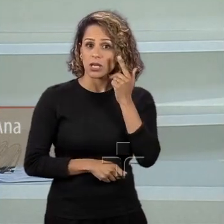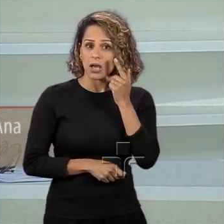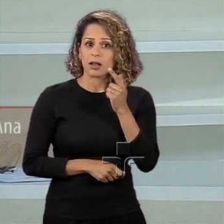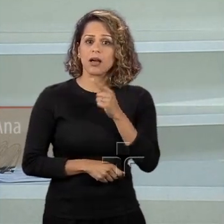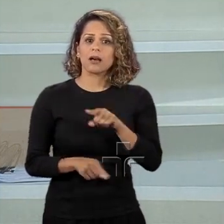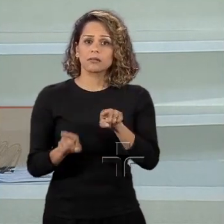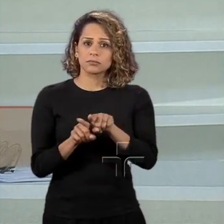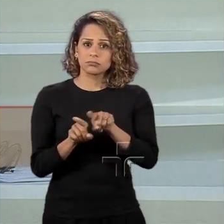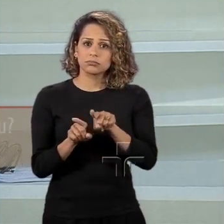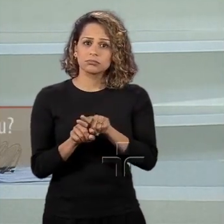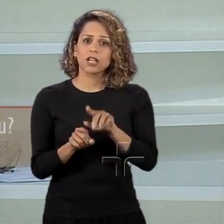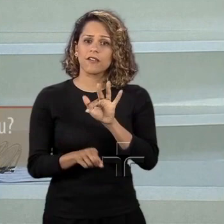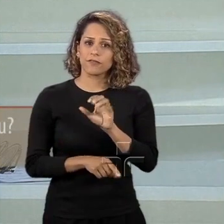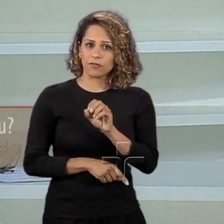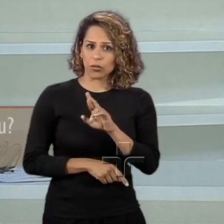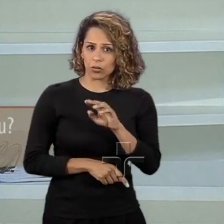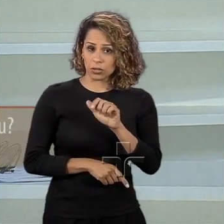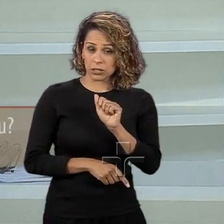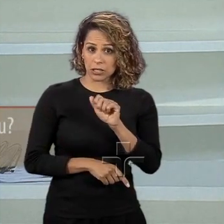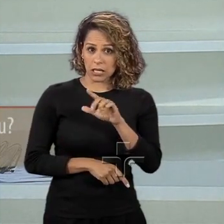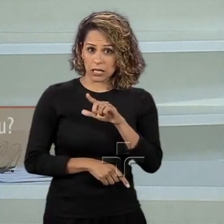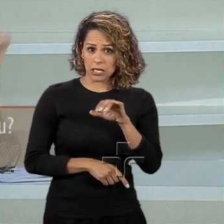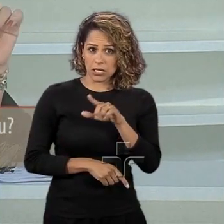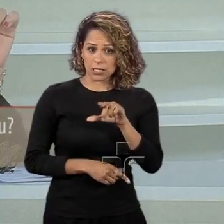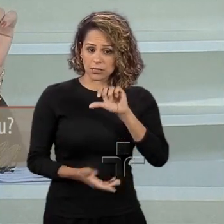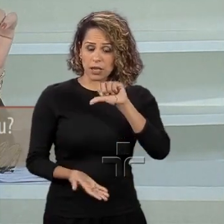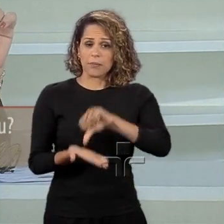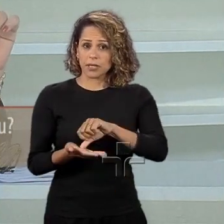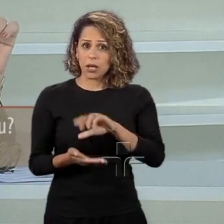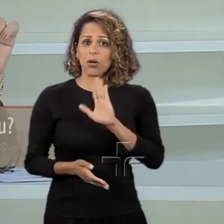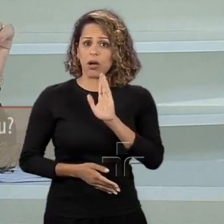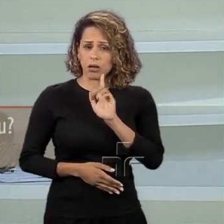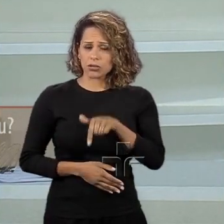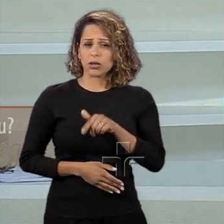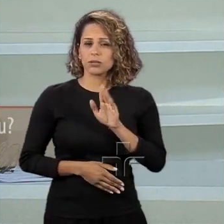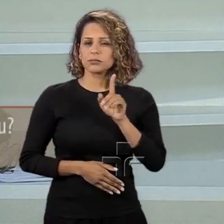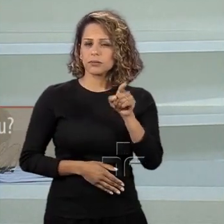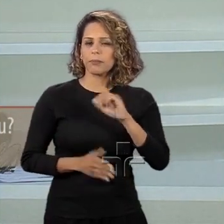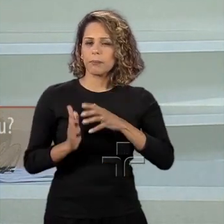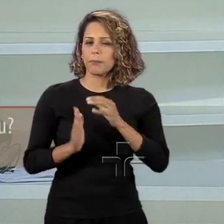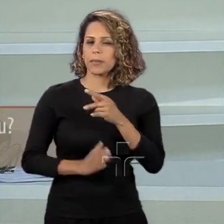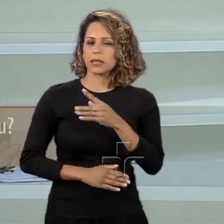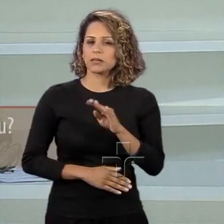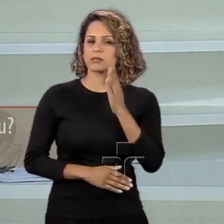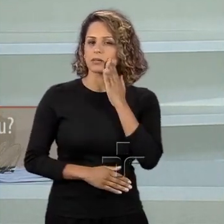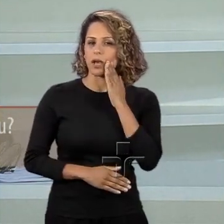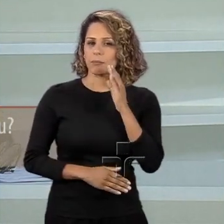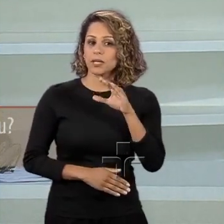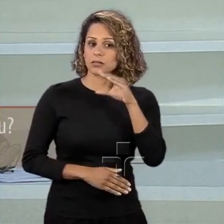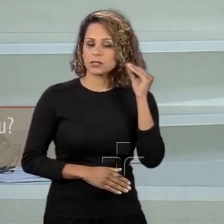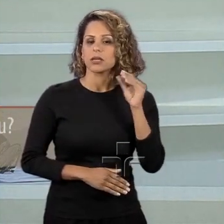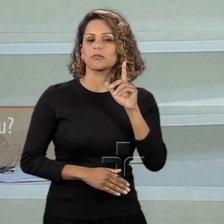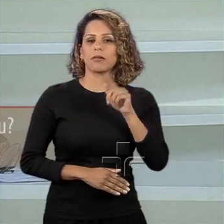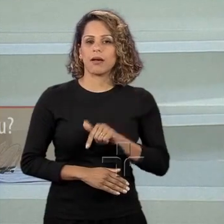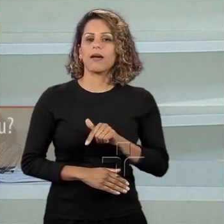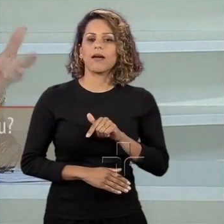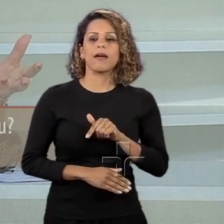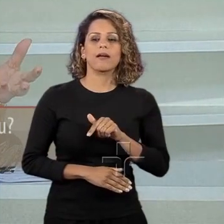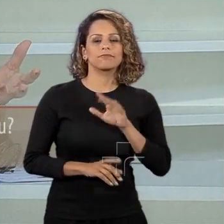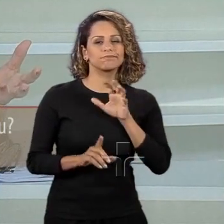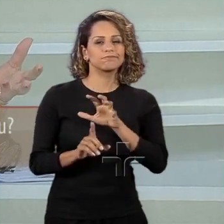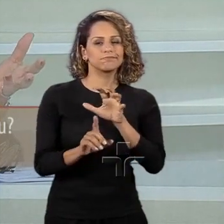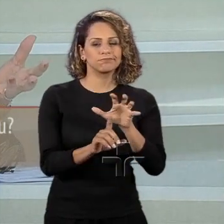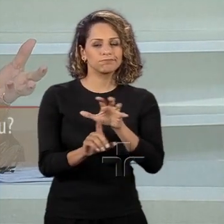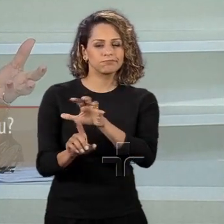Integração, no Ministério da Fazenda. Então, sabe que Ciro, para eles, é um perigo se tiver a oportunidade de falar com as pessoas.